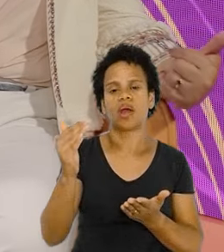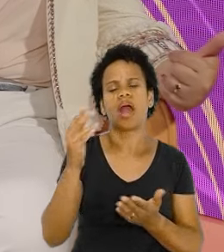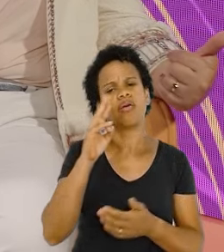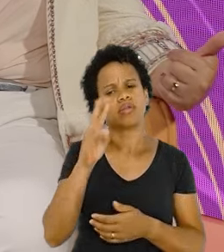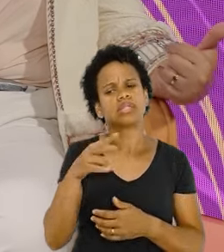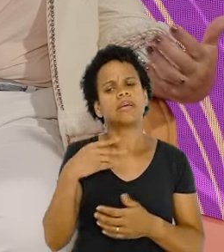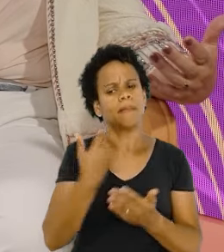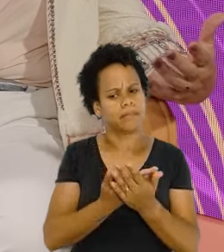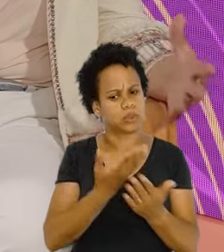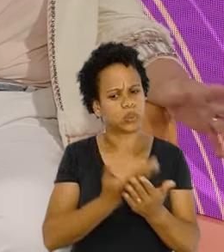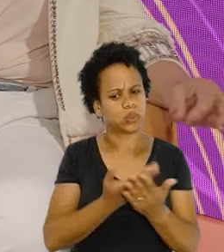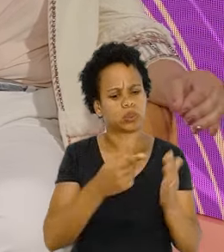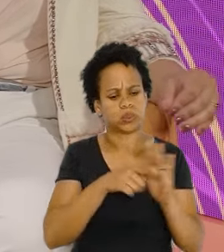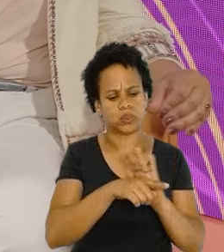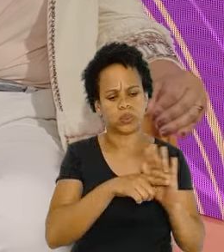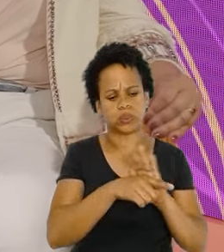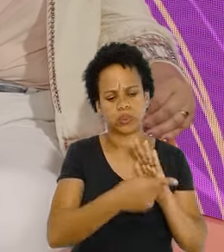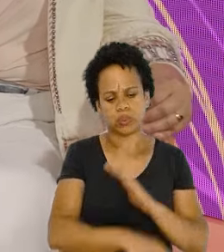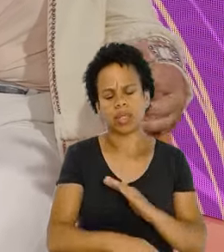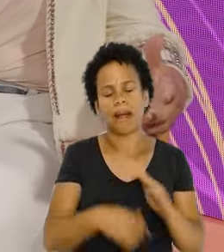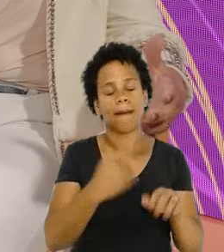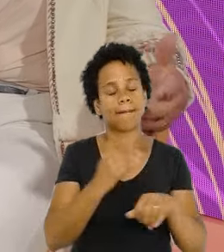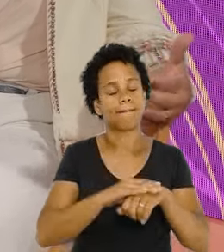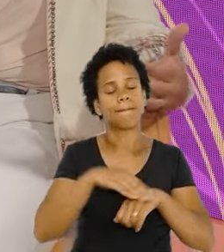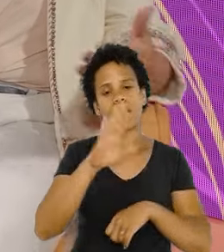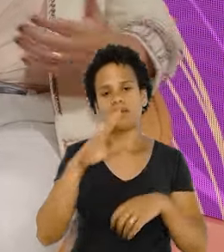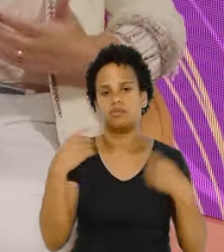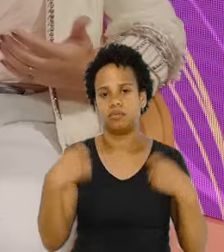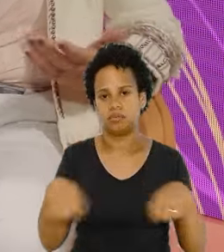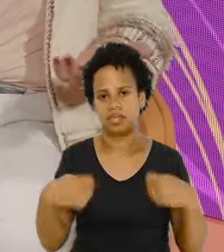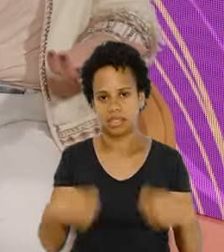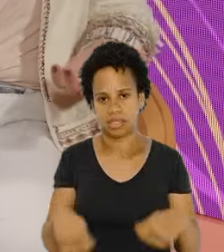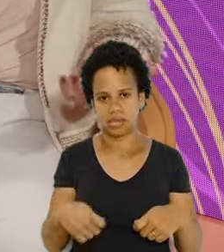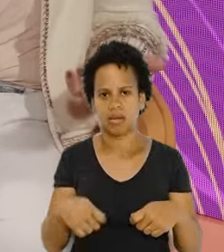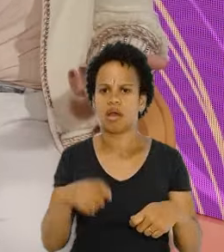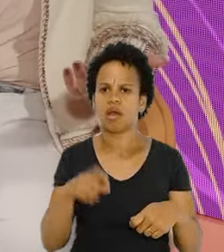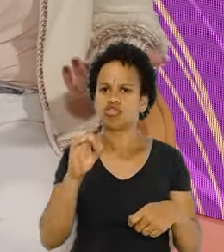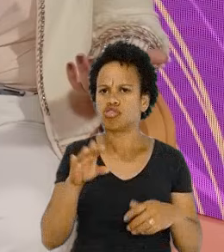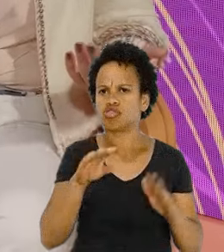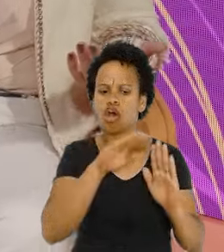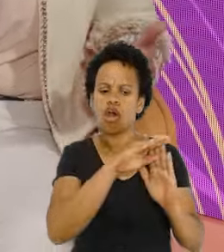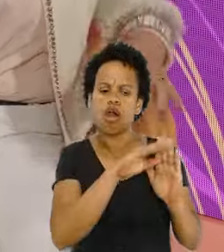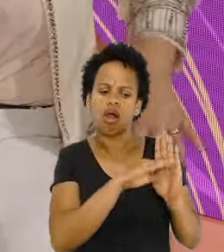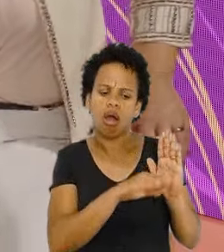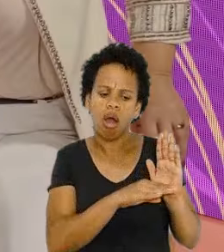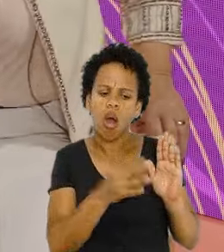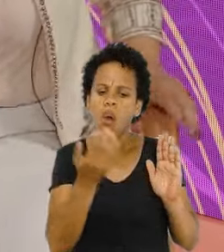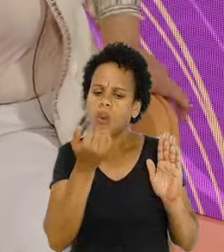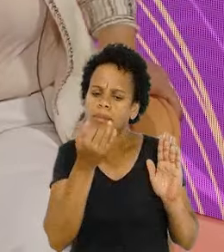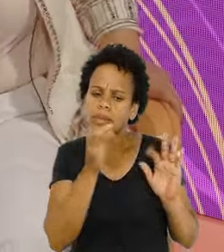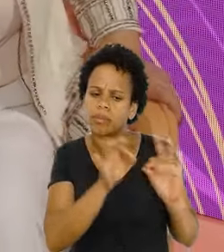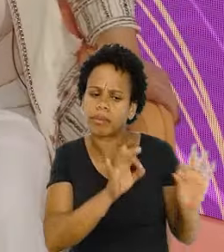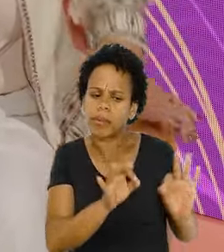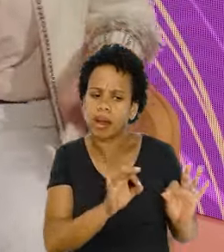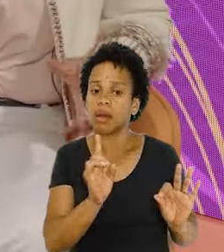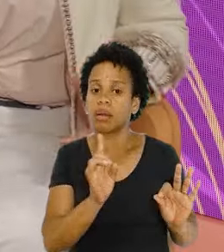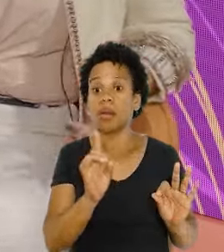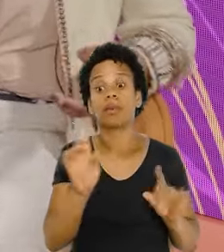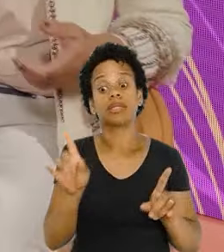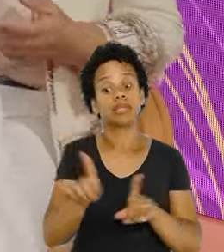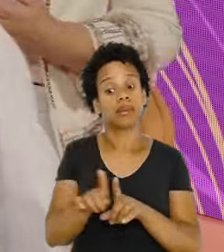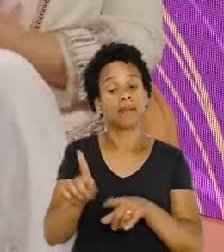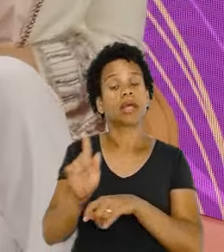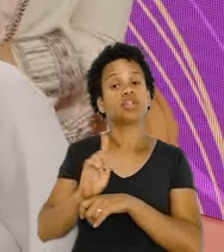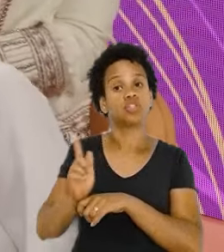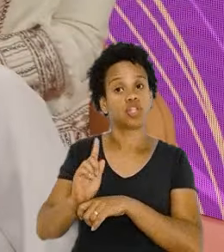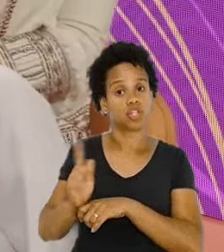eu precisava estudar mais não só estudar eh receitas não só a questão técnica Mas a questão da gestão